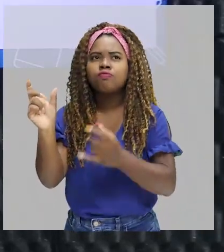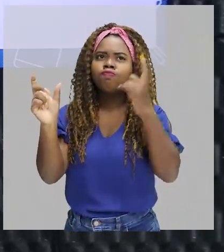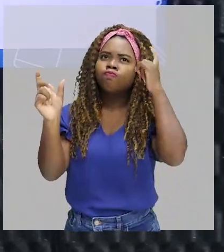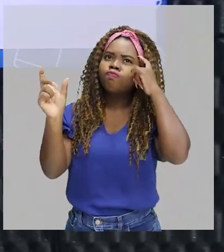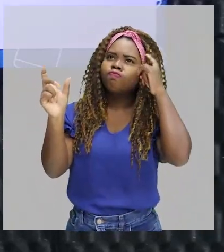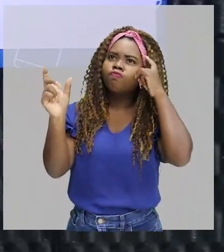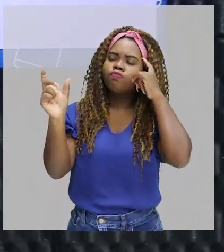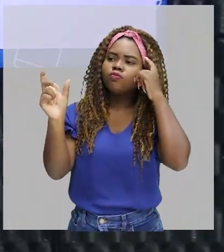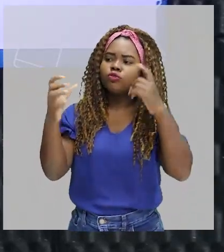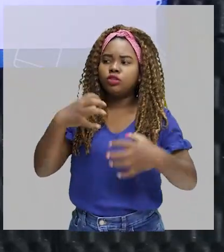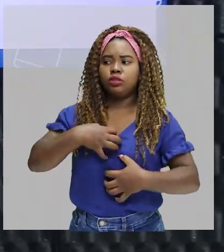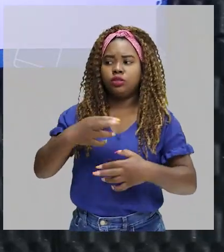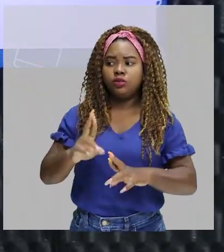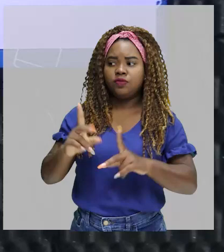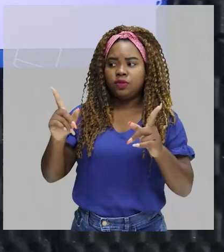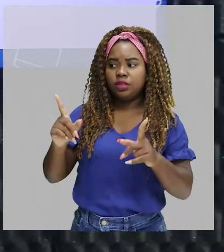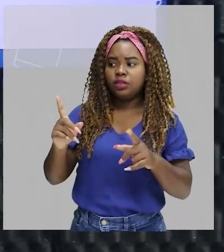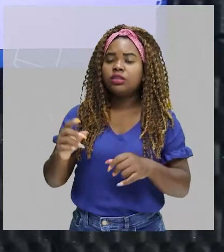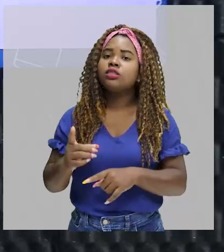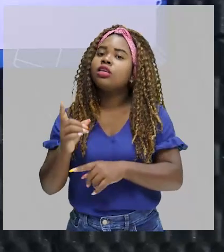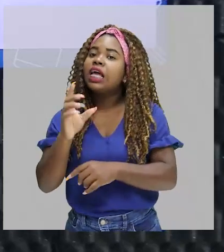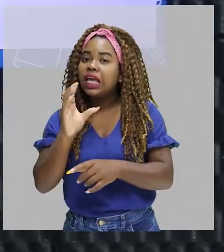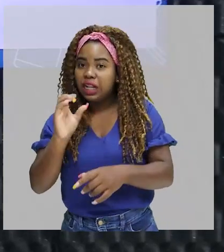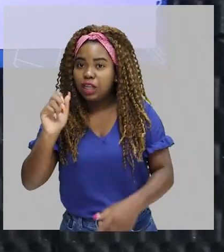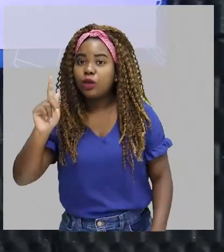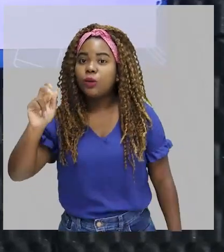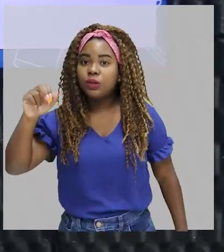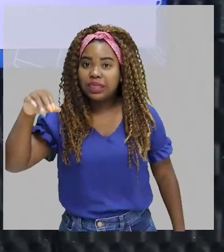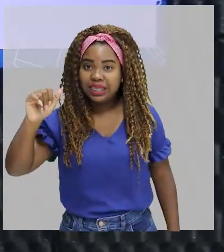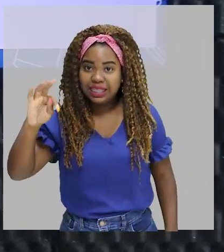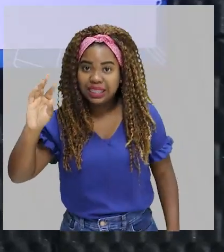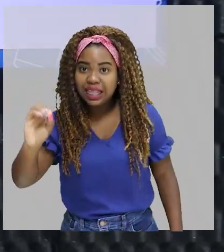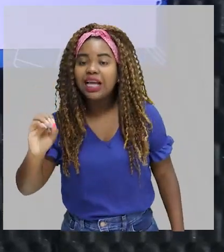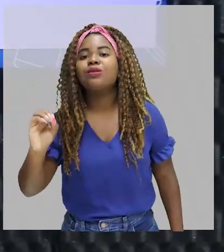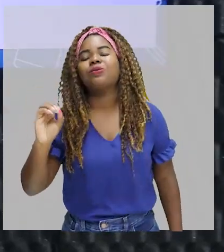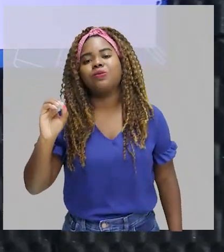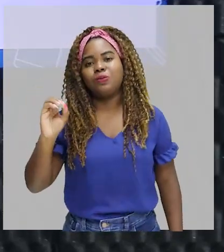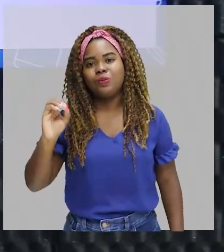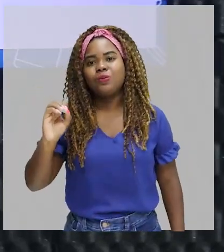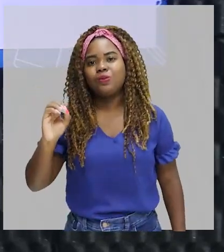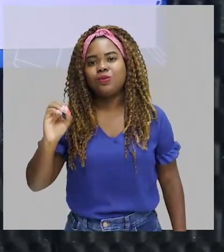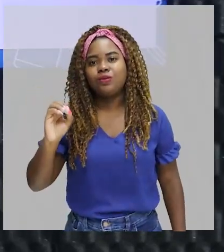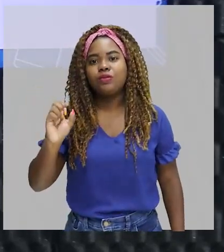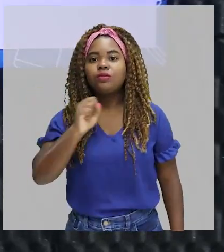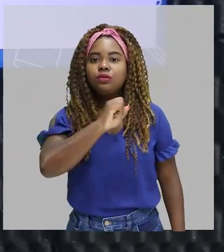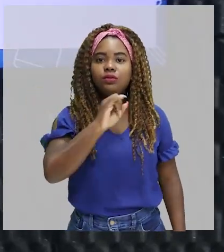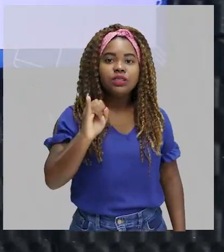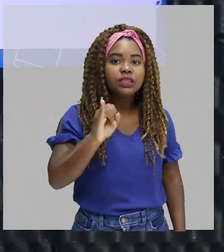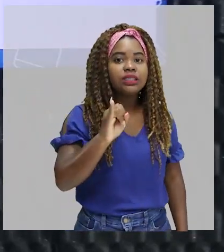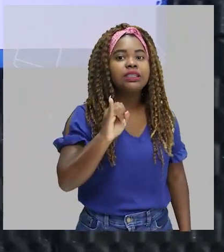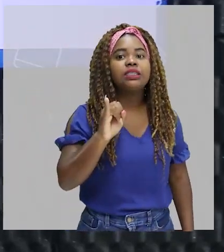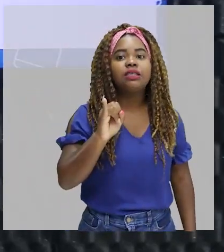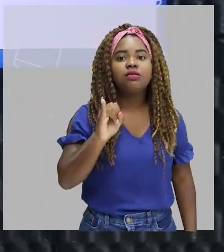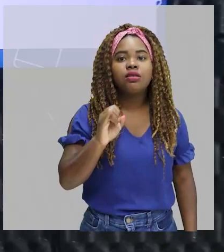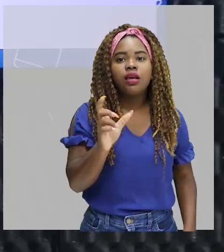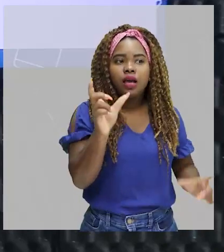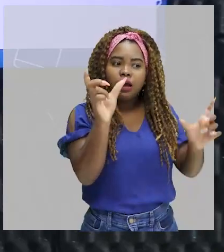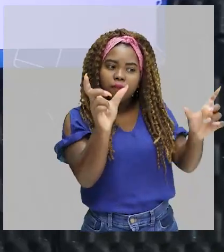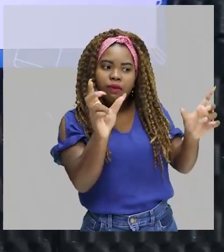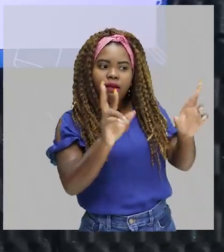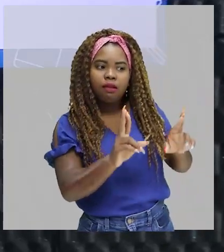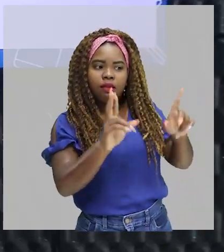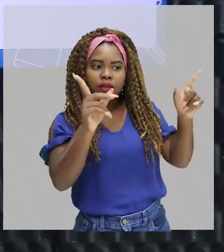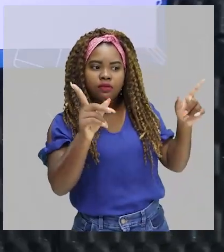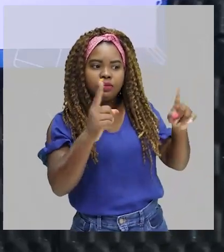ela parece alguma coisa e o sentido é igual, é o mesmo sentido, aí nós temos uma palavra que seria